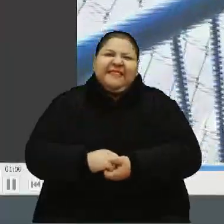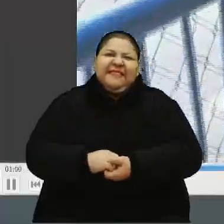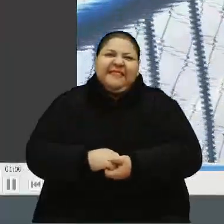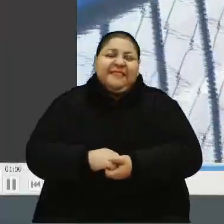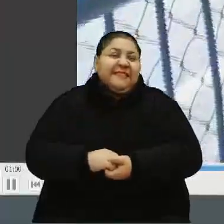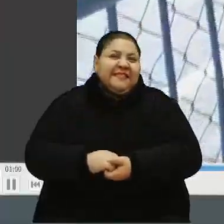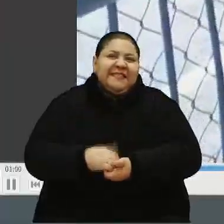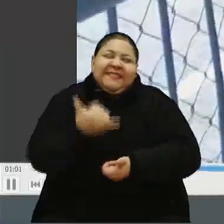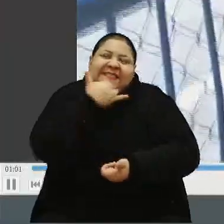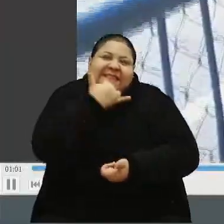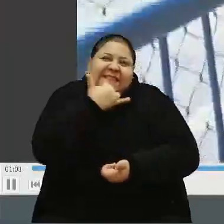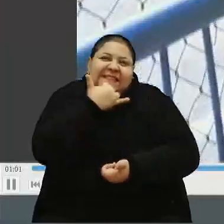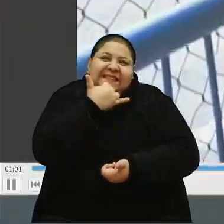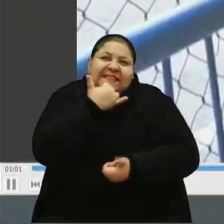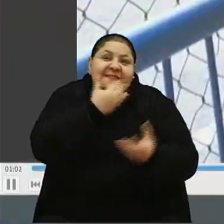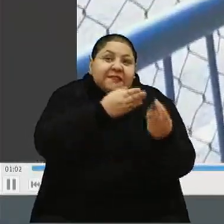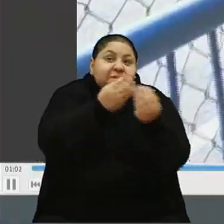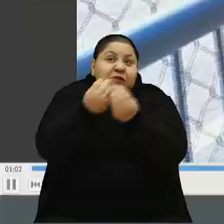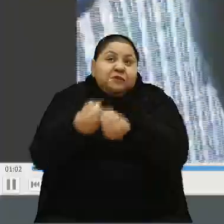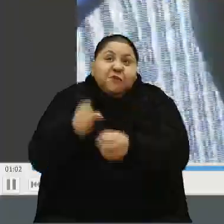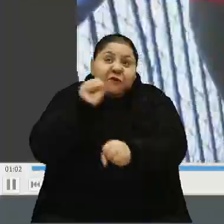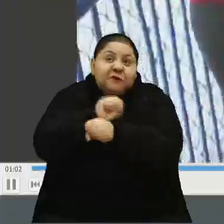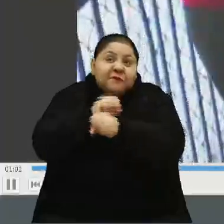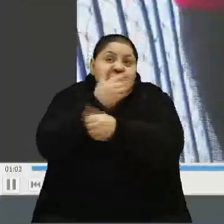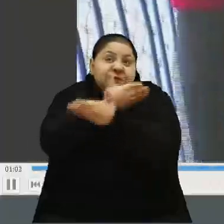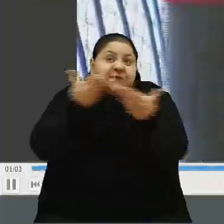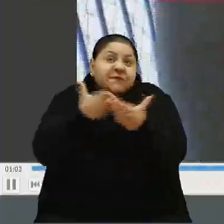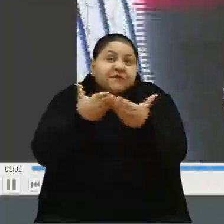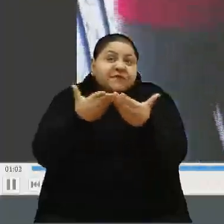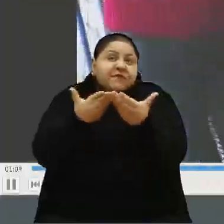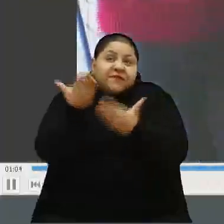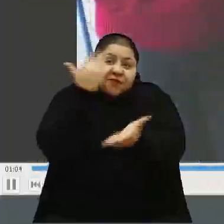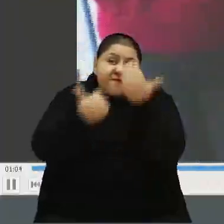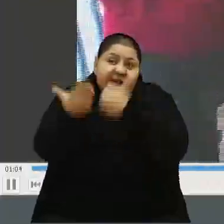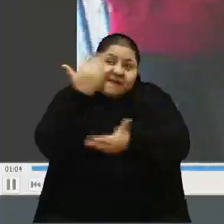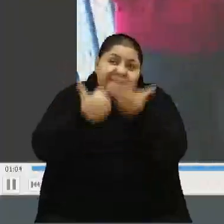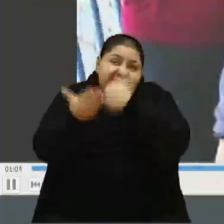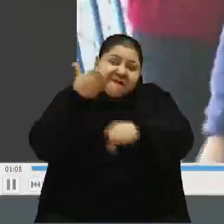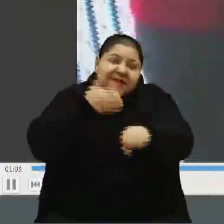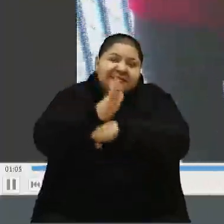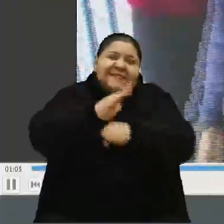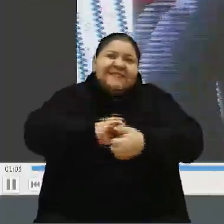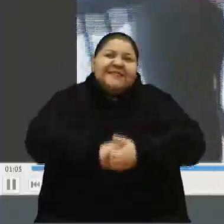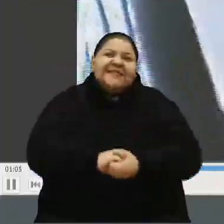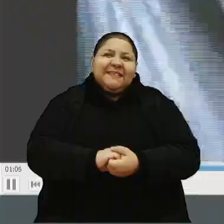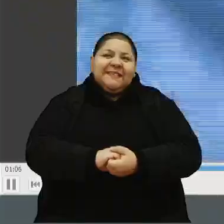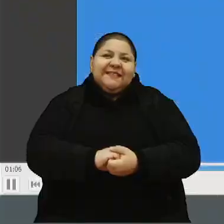Vai ser demais e esperamos por você. Vem no nosso almoço!